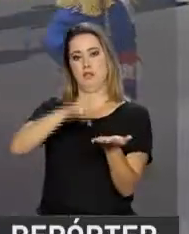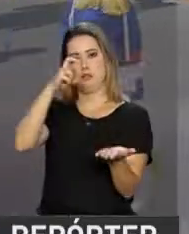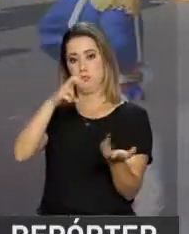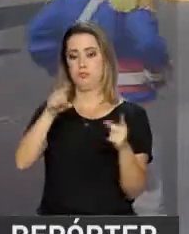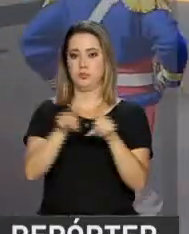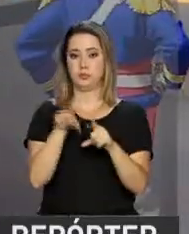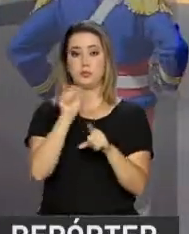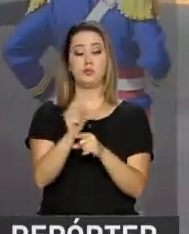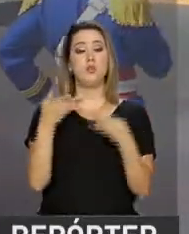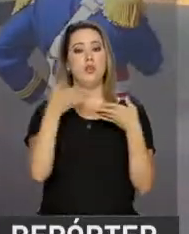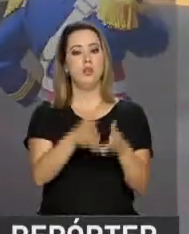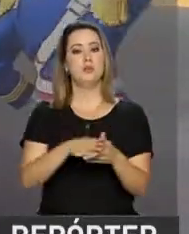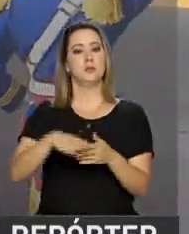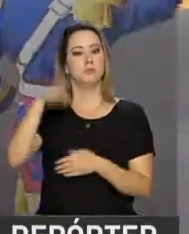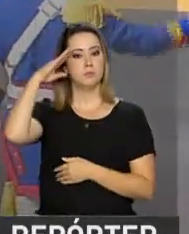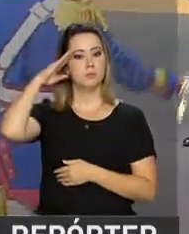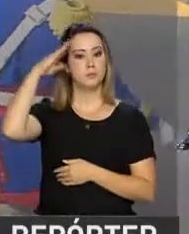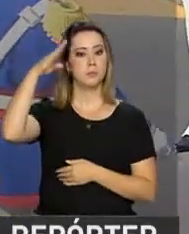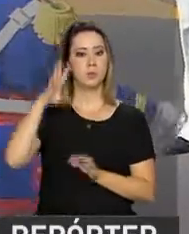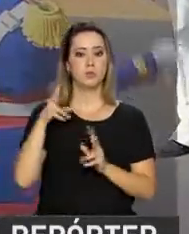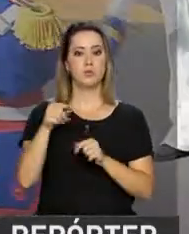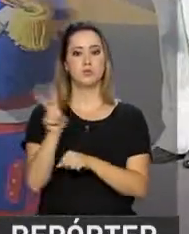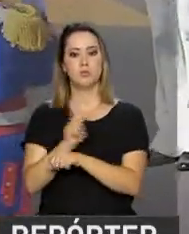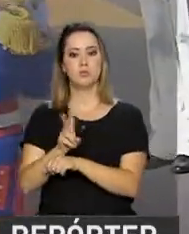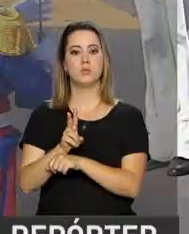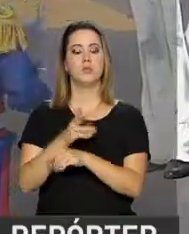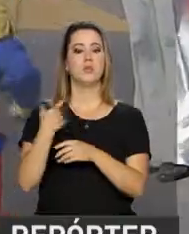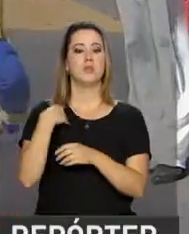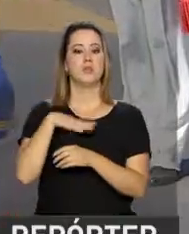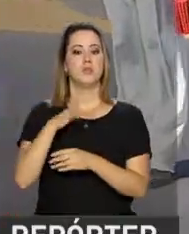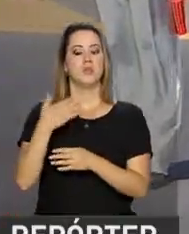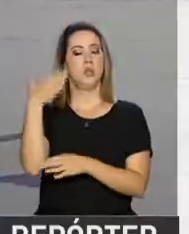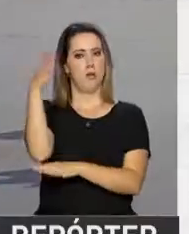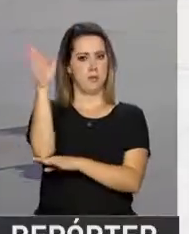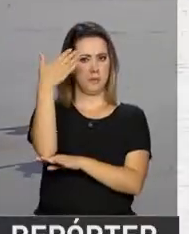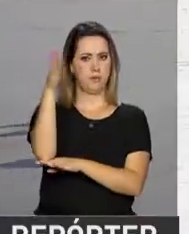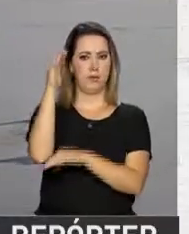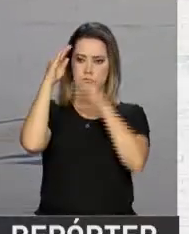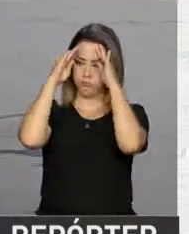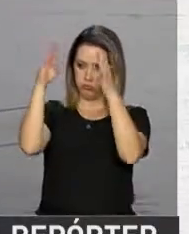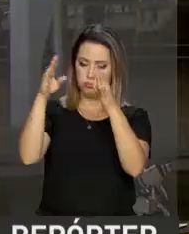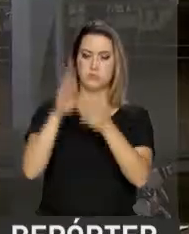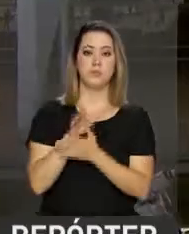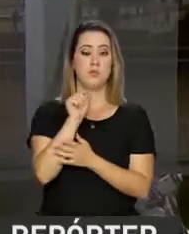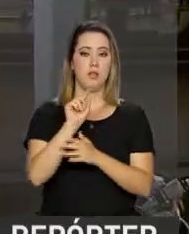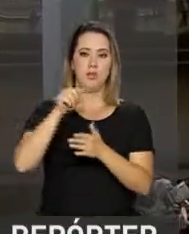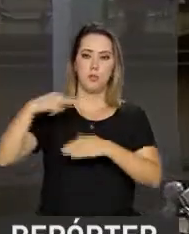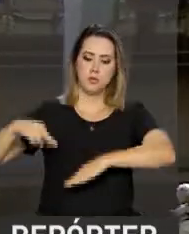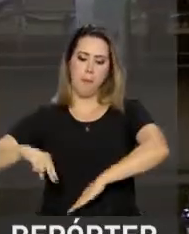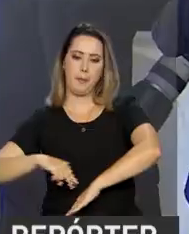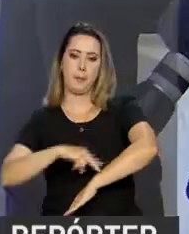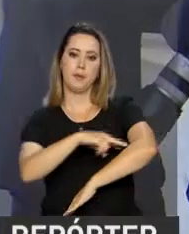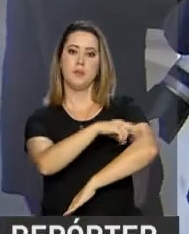ele passou as tropas em revista e fez referência às bandeiras em seguida subiu a rampa do palácio do planalto